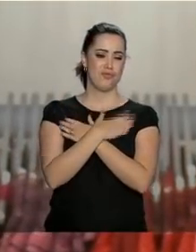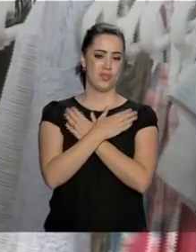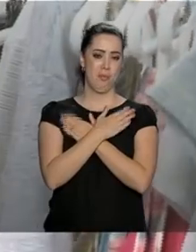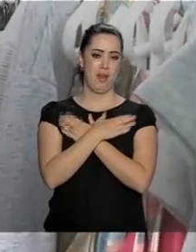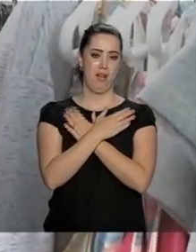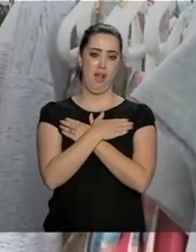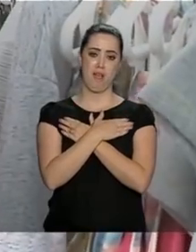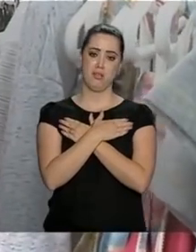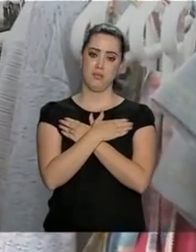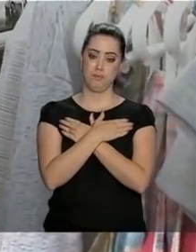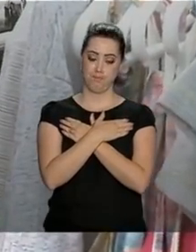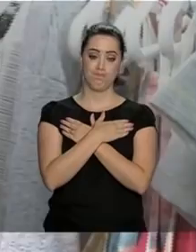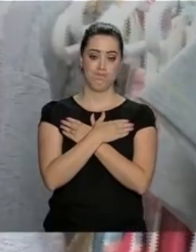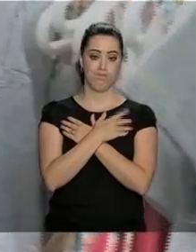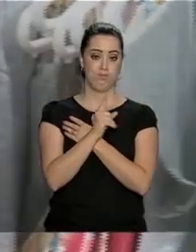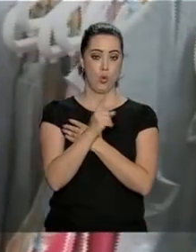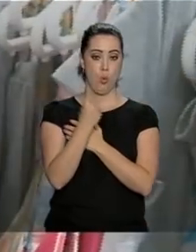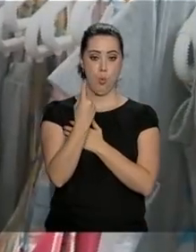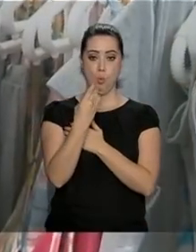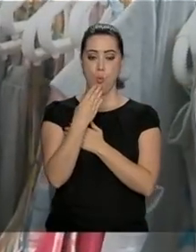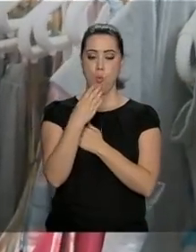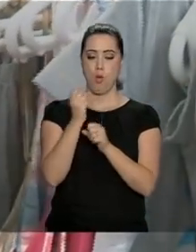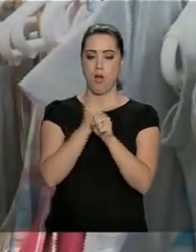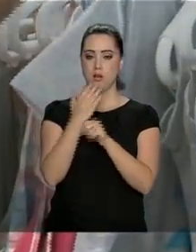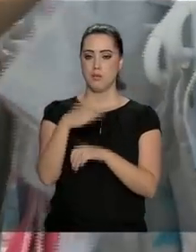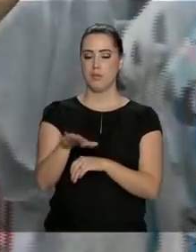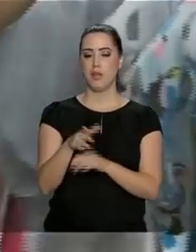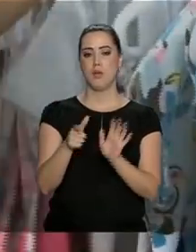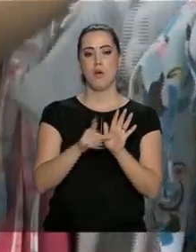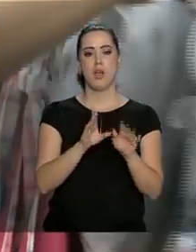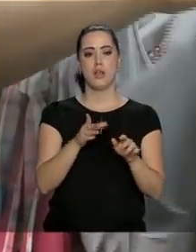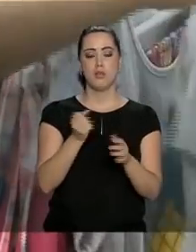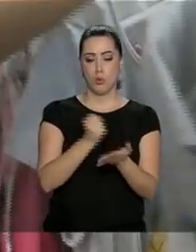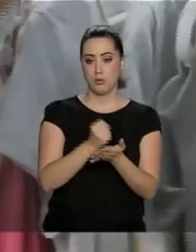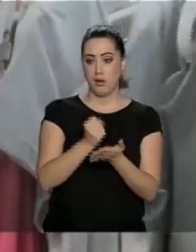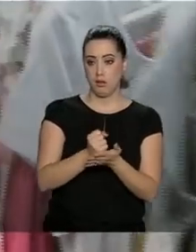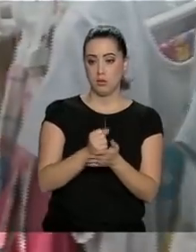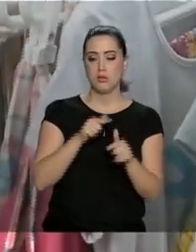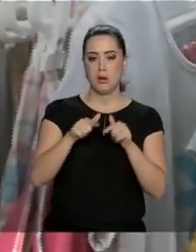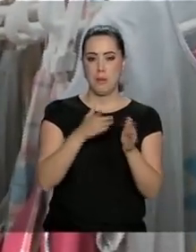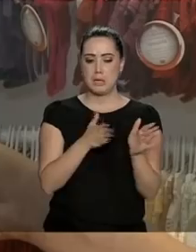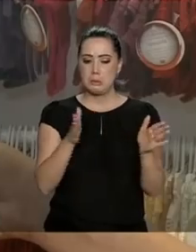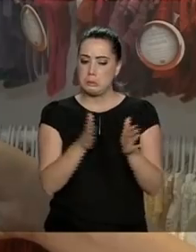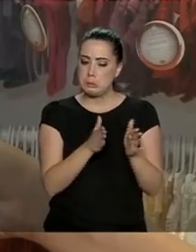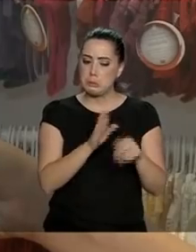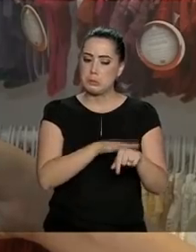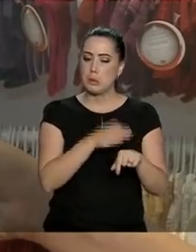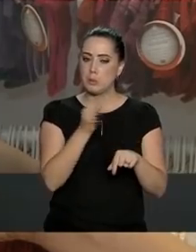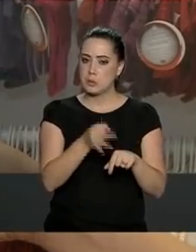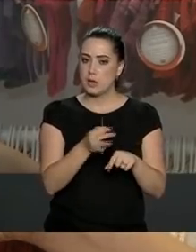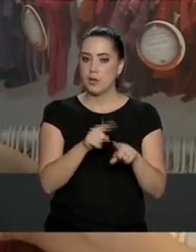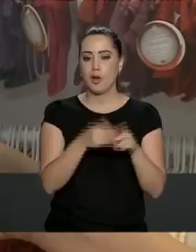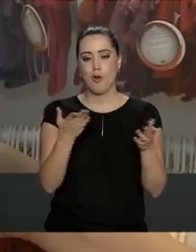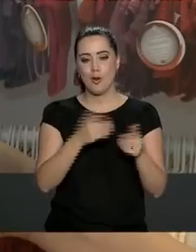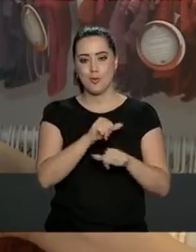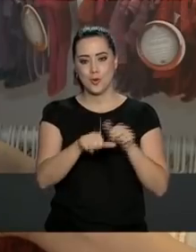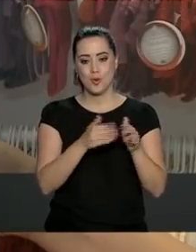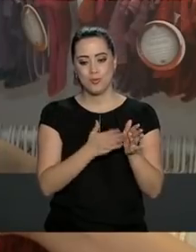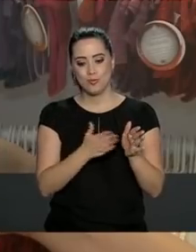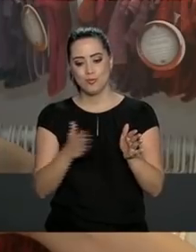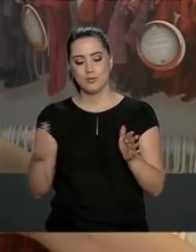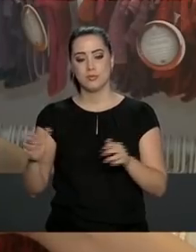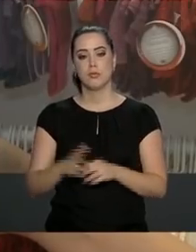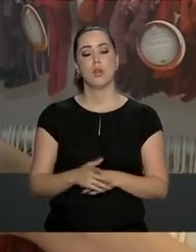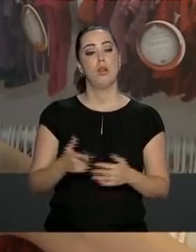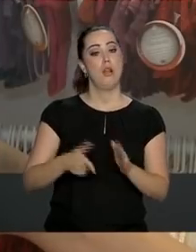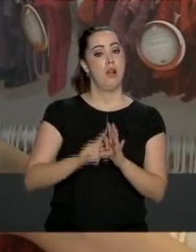meio. O trabalho, que seria temporário, acabou virando fixo e ela comemora. Estava bem difícil, né?